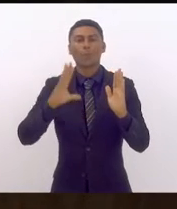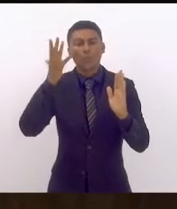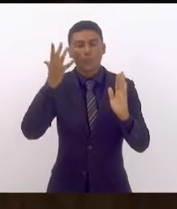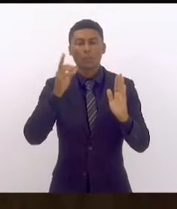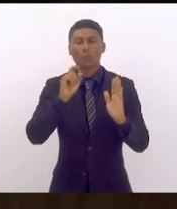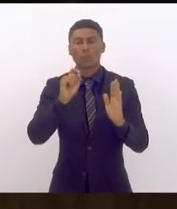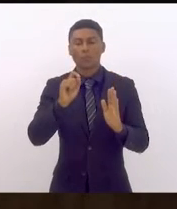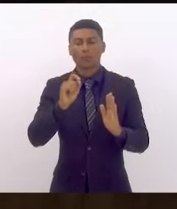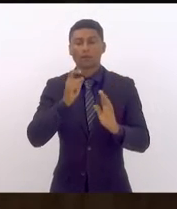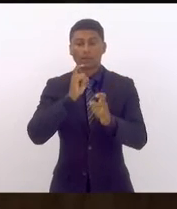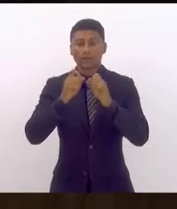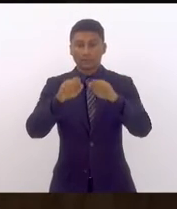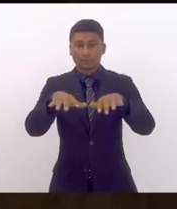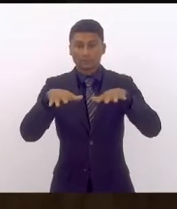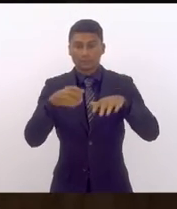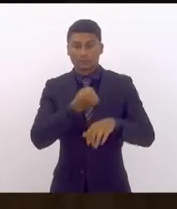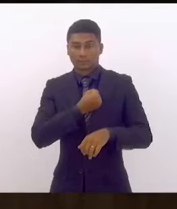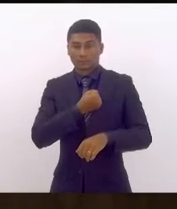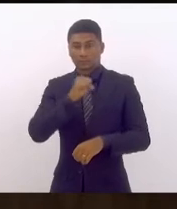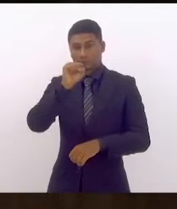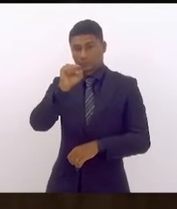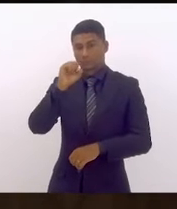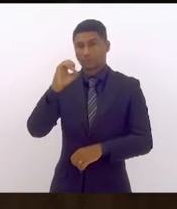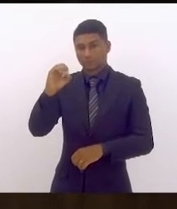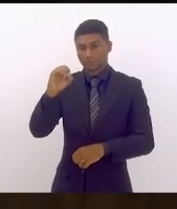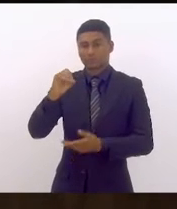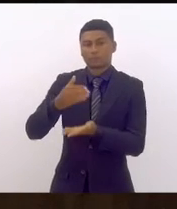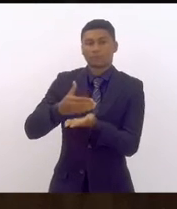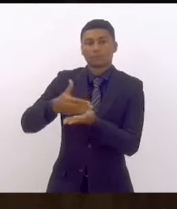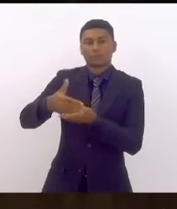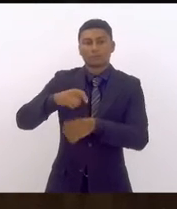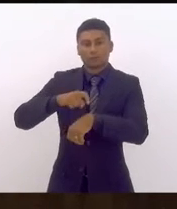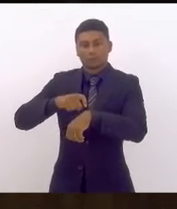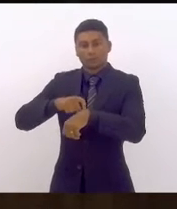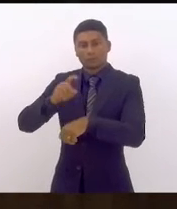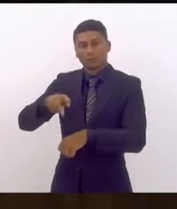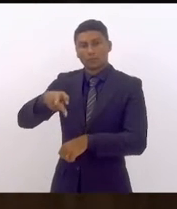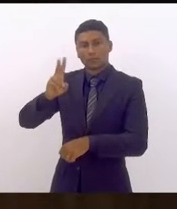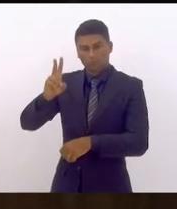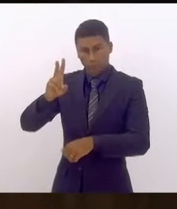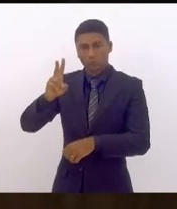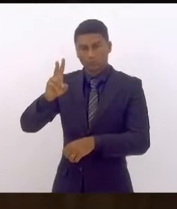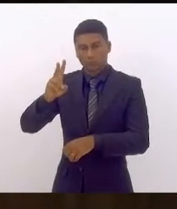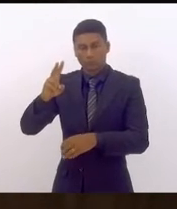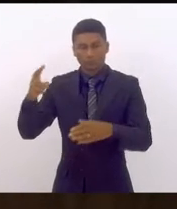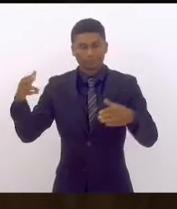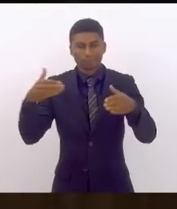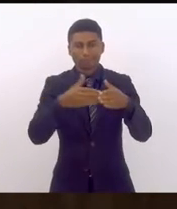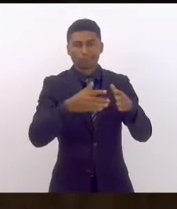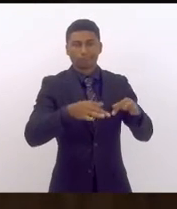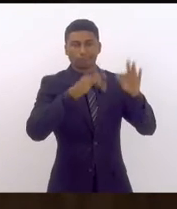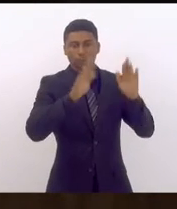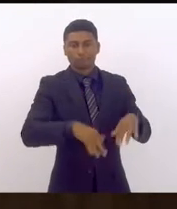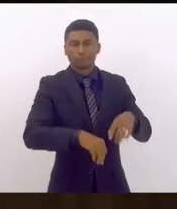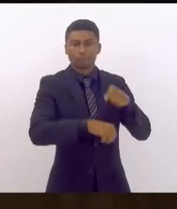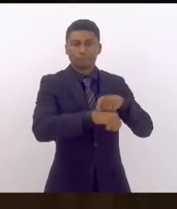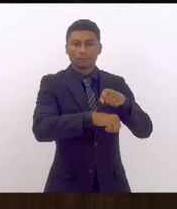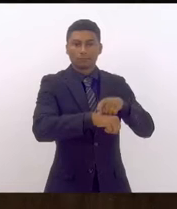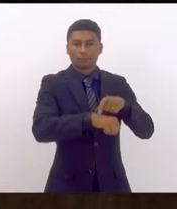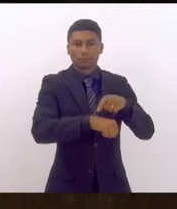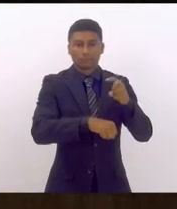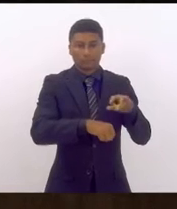na octagésima sessão ordinária que iniciada às 14 horas encerrou-se às 15 horas